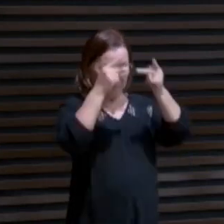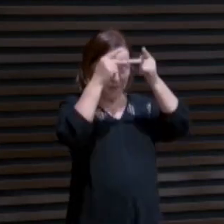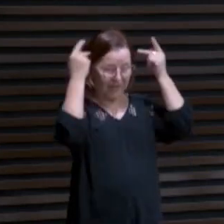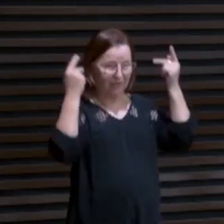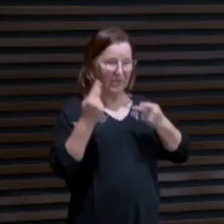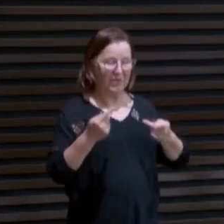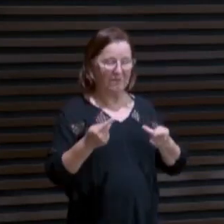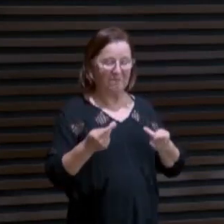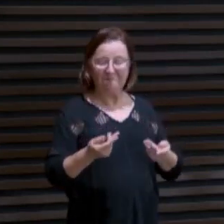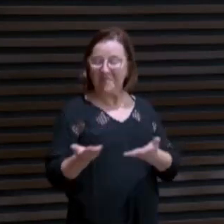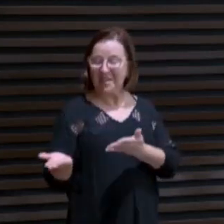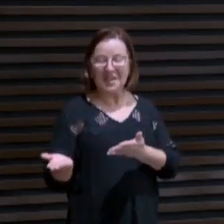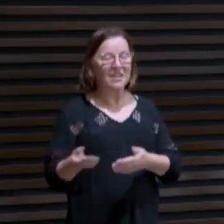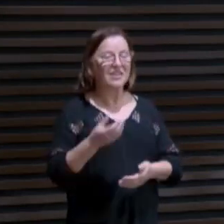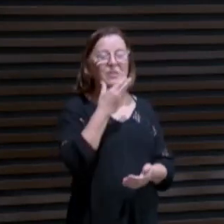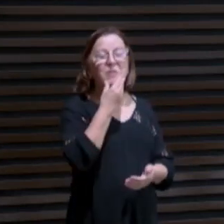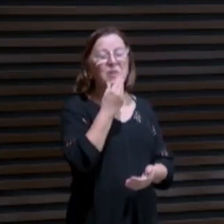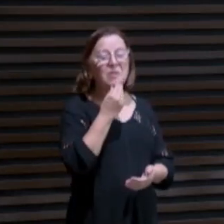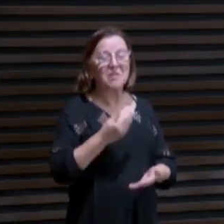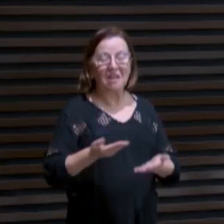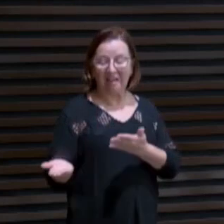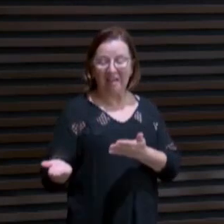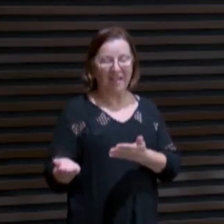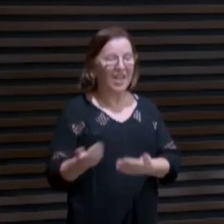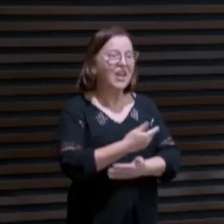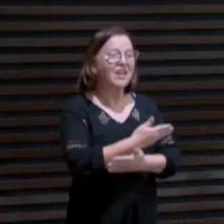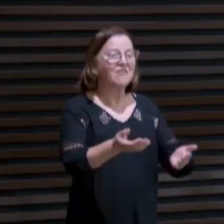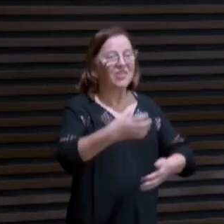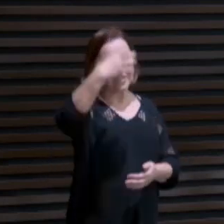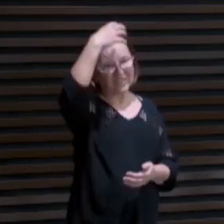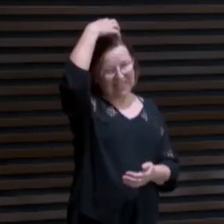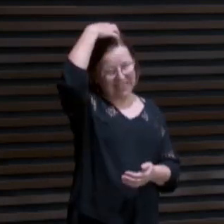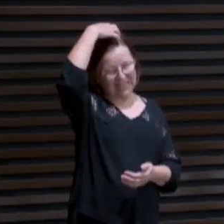o homem, e depois ele diz, eis aqui o vosso rei.